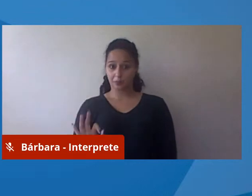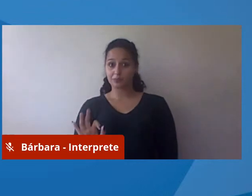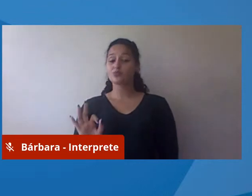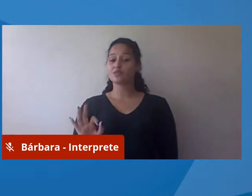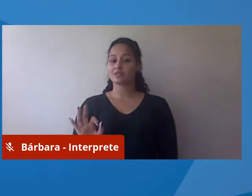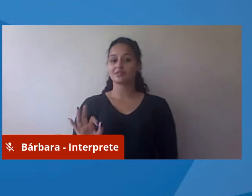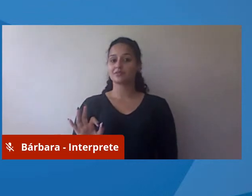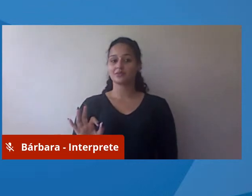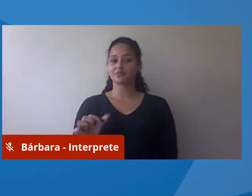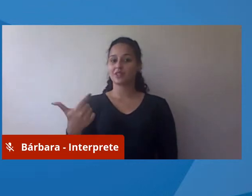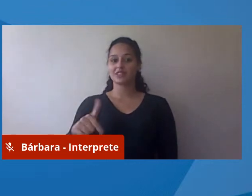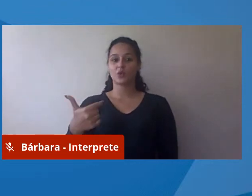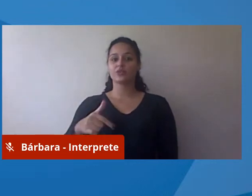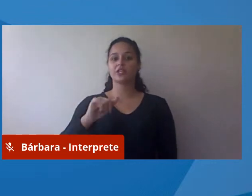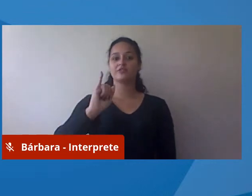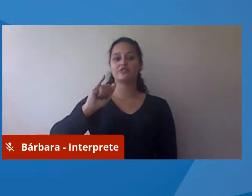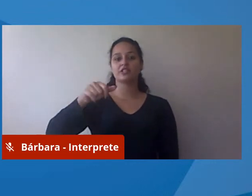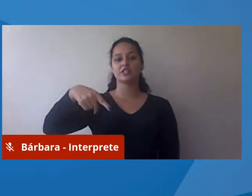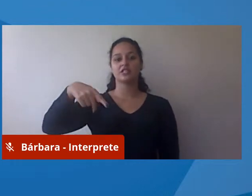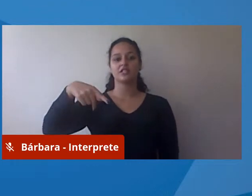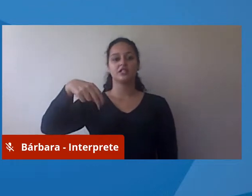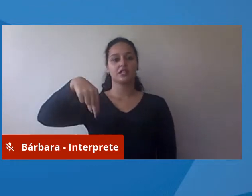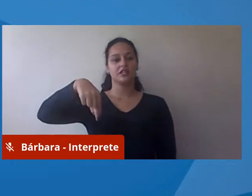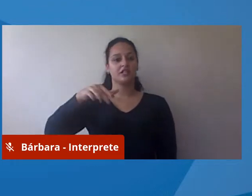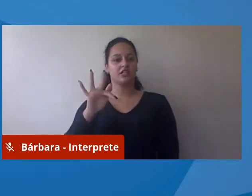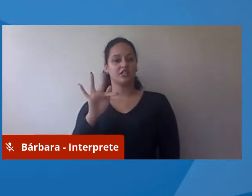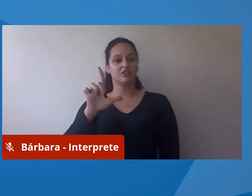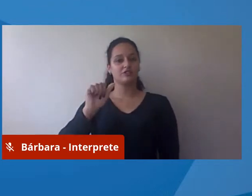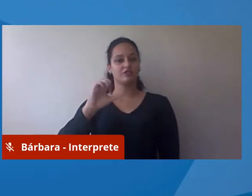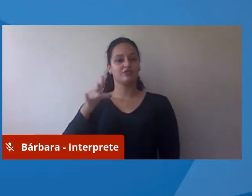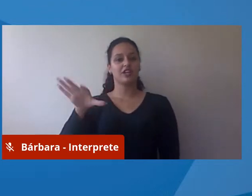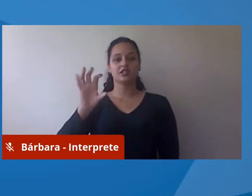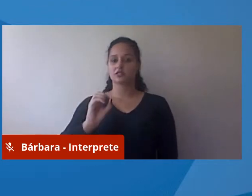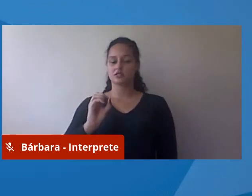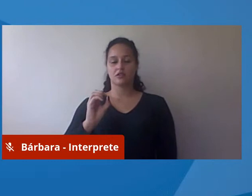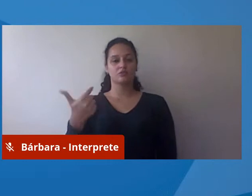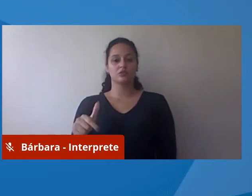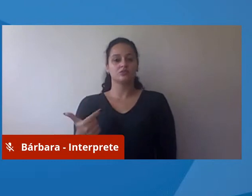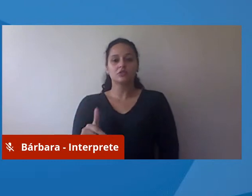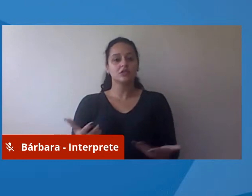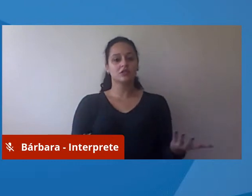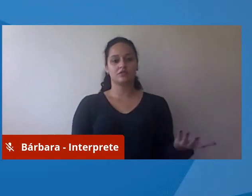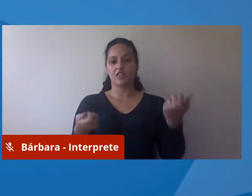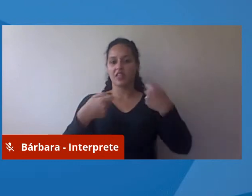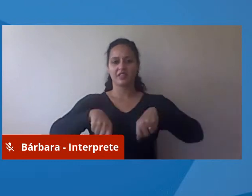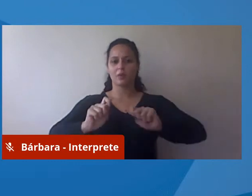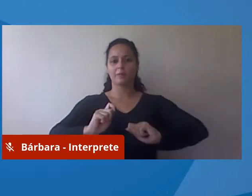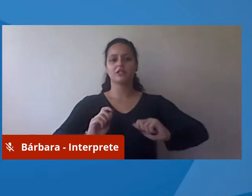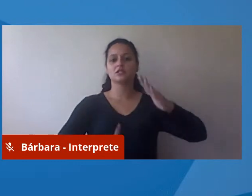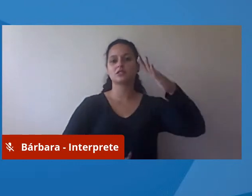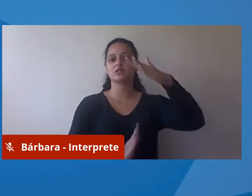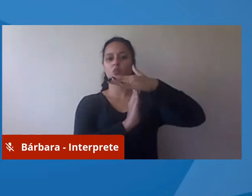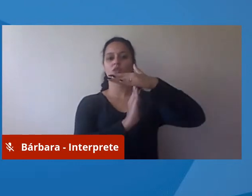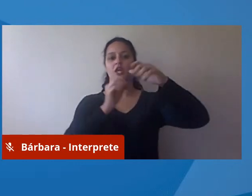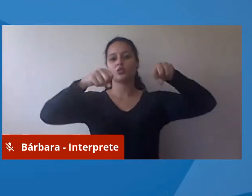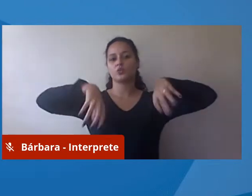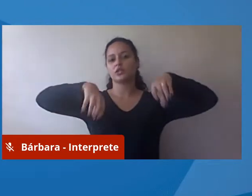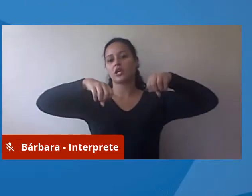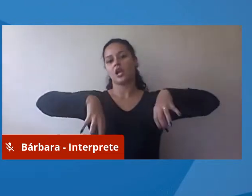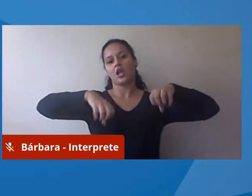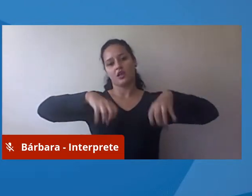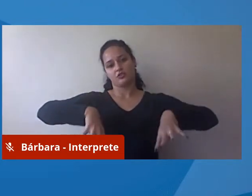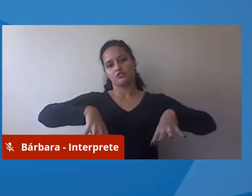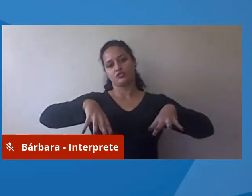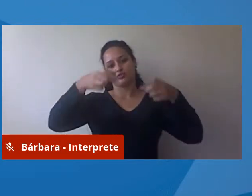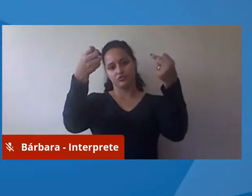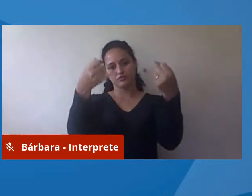inflação, não houve desequilíbrio das contas públicas, não é preciso teto de gastos escrito no papel. A melhor maneira